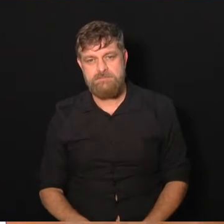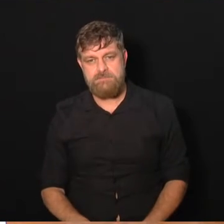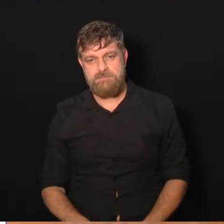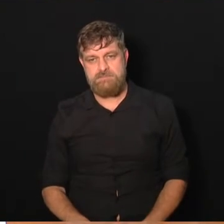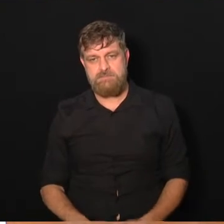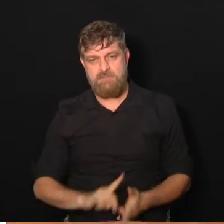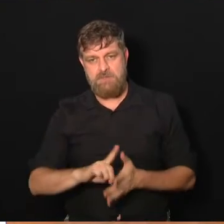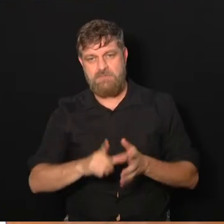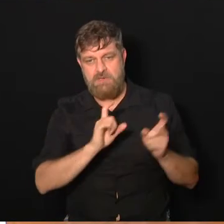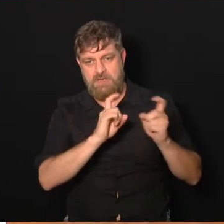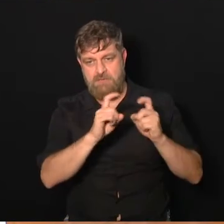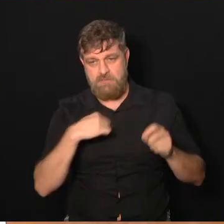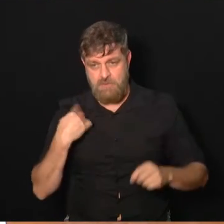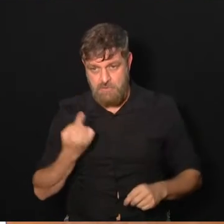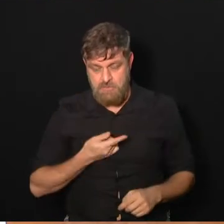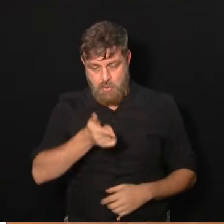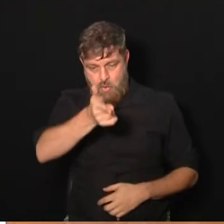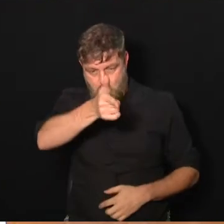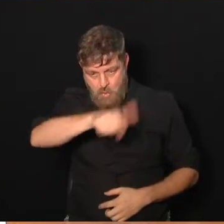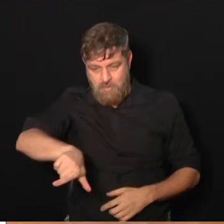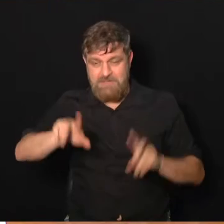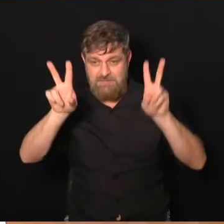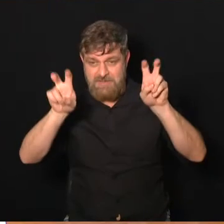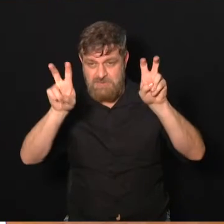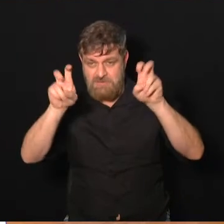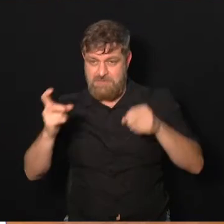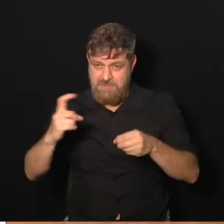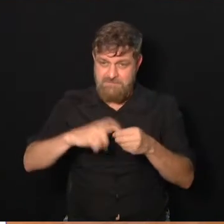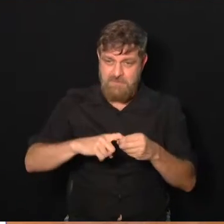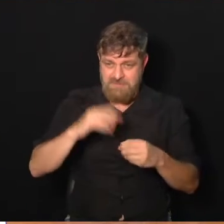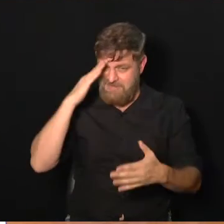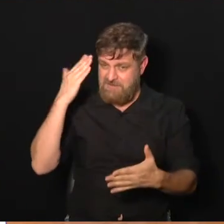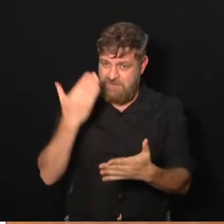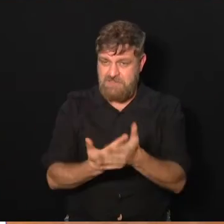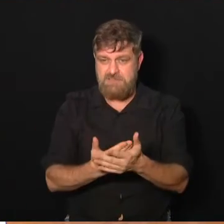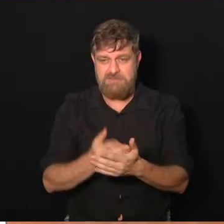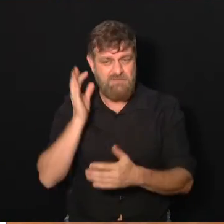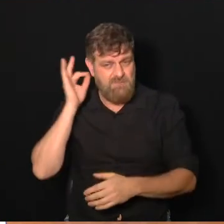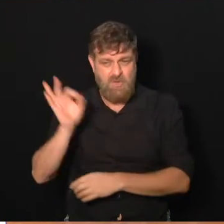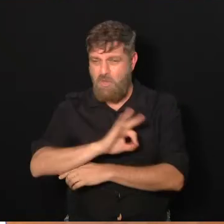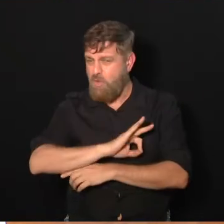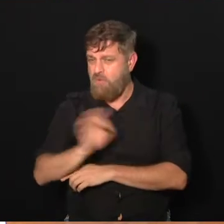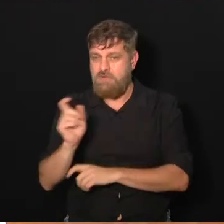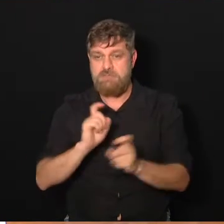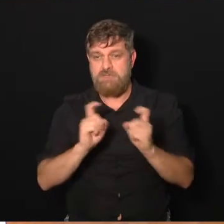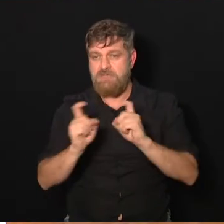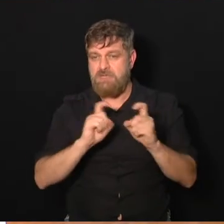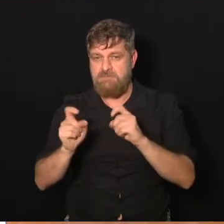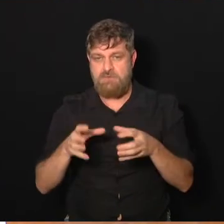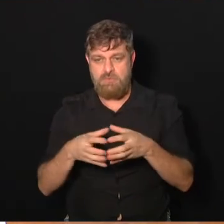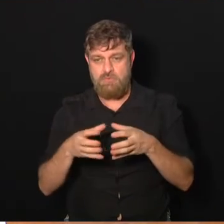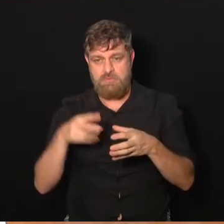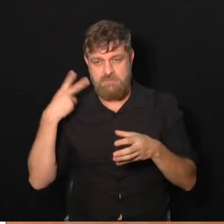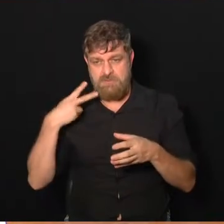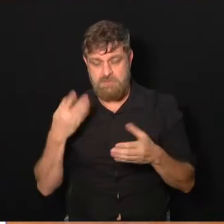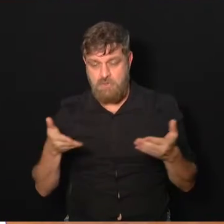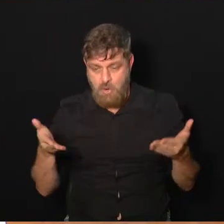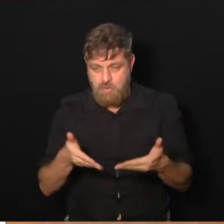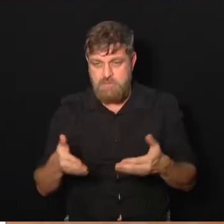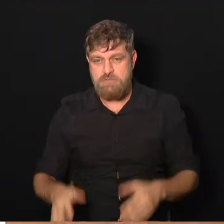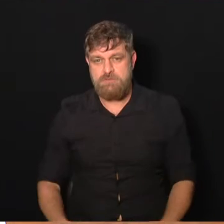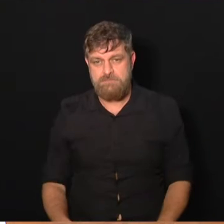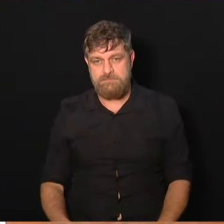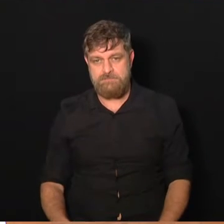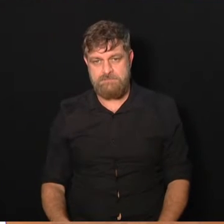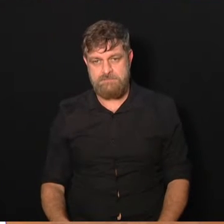Na próxima estaremos dando continuidade nesse assunto e eu tenho certeza que foi muito proveitosa a reunião dentro dessa comissão. Diante